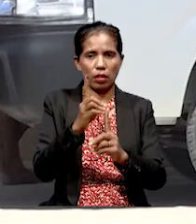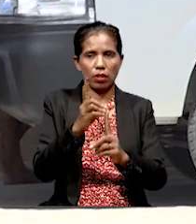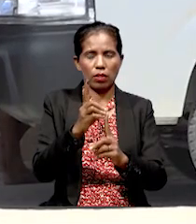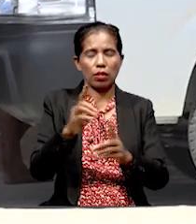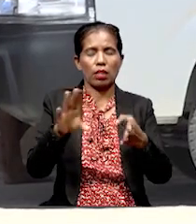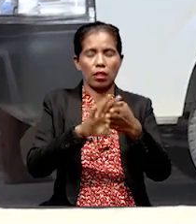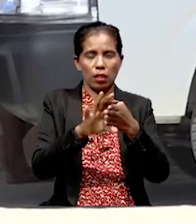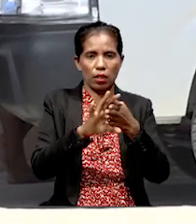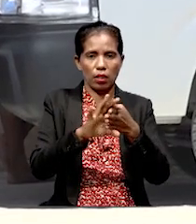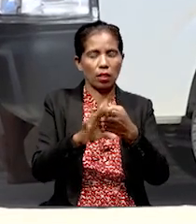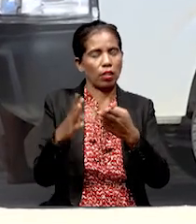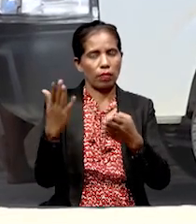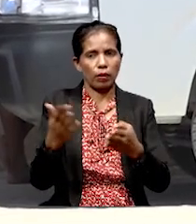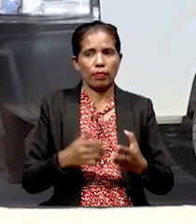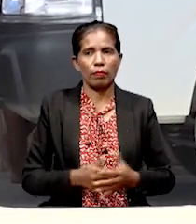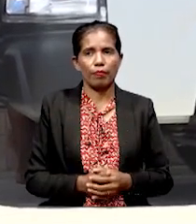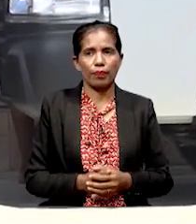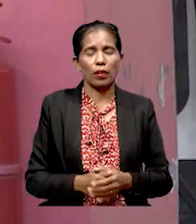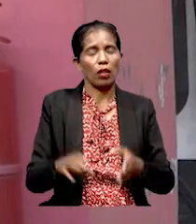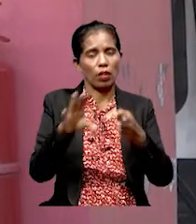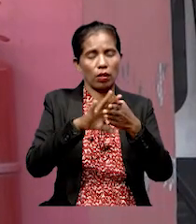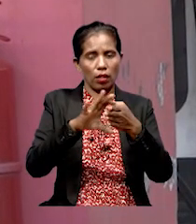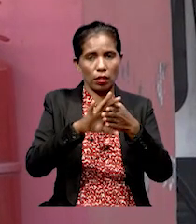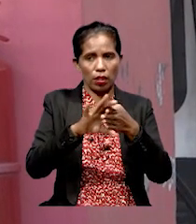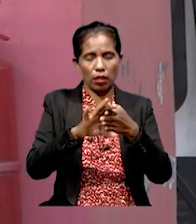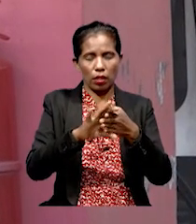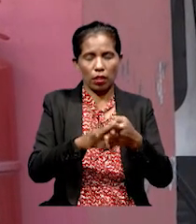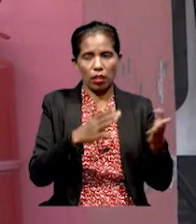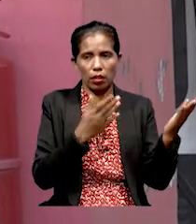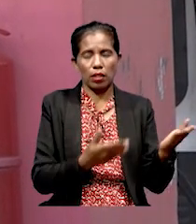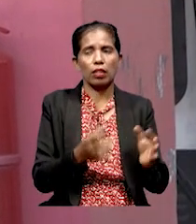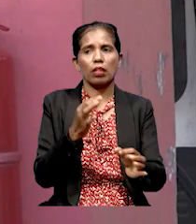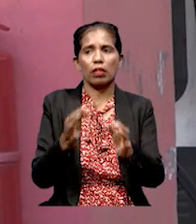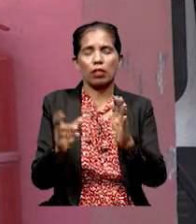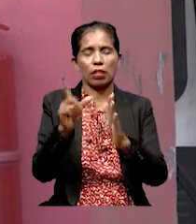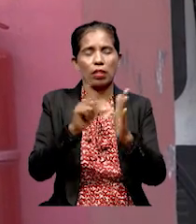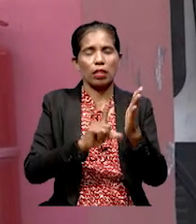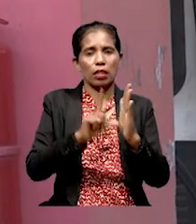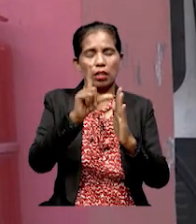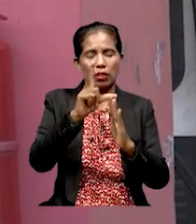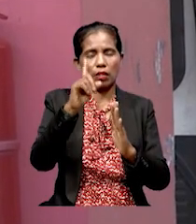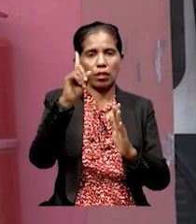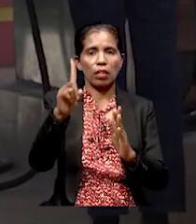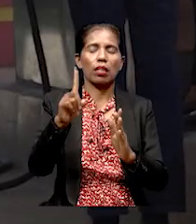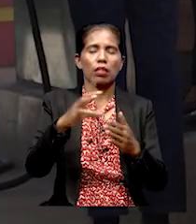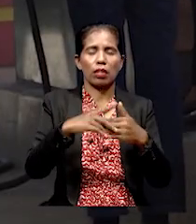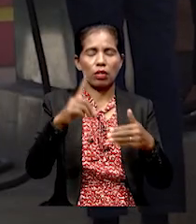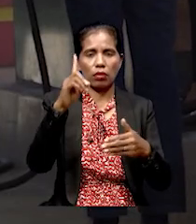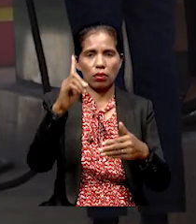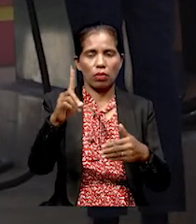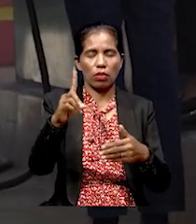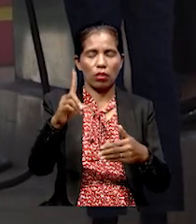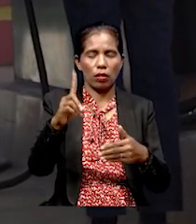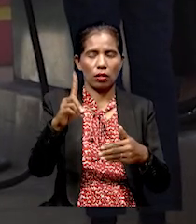voucher combustível. Ho voucher combustível ne, se combustível litro ida sai husi dólar ida ba dólar